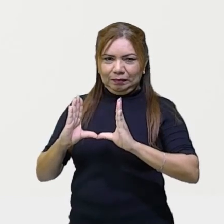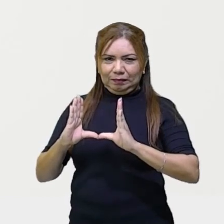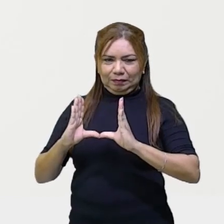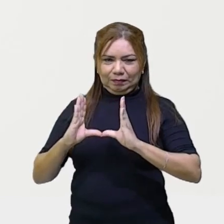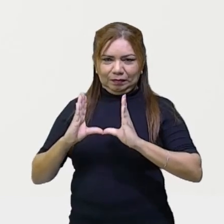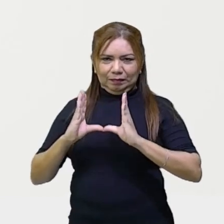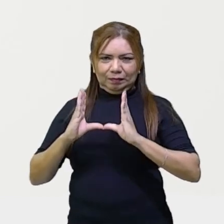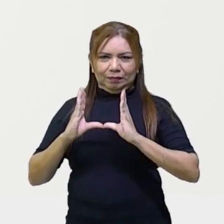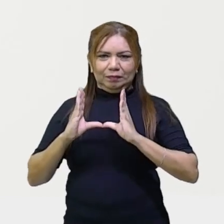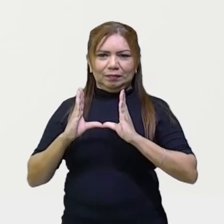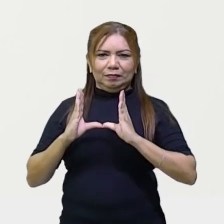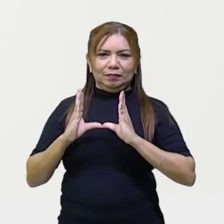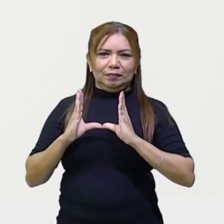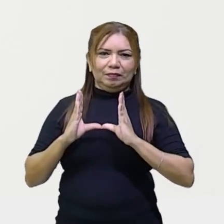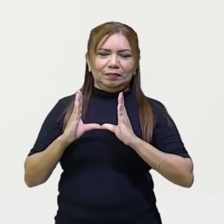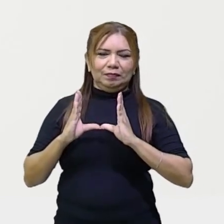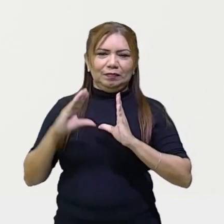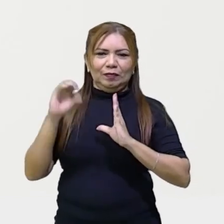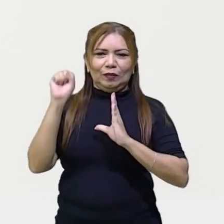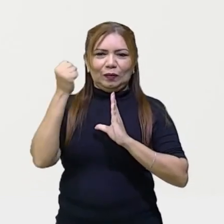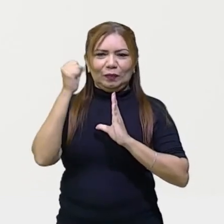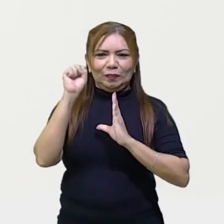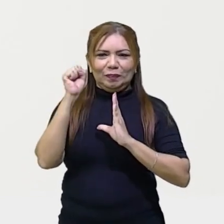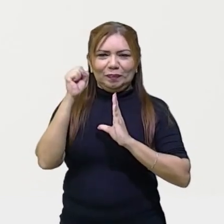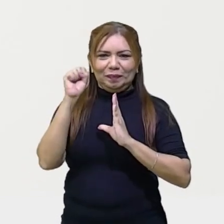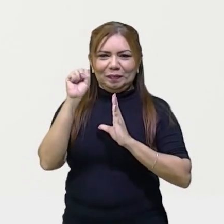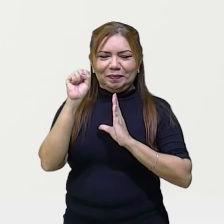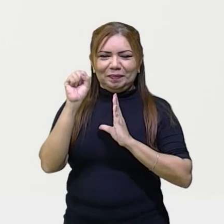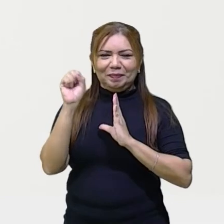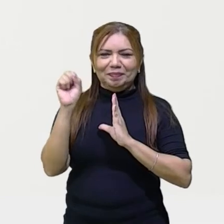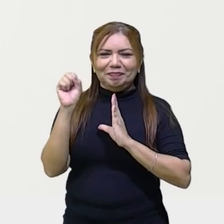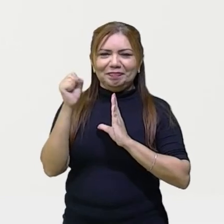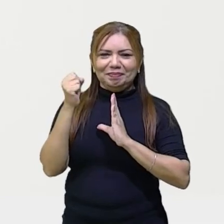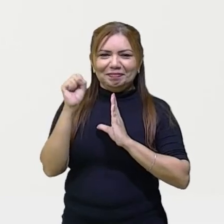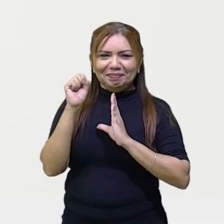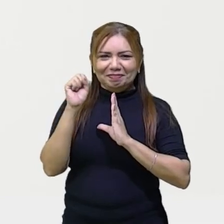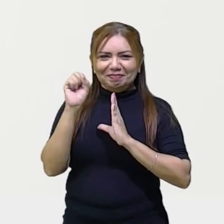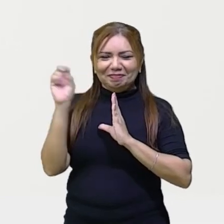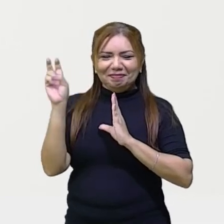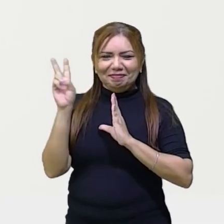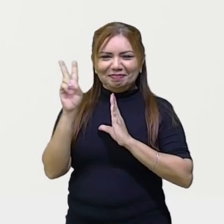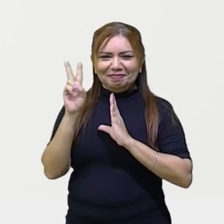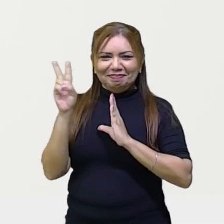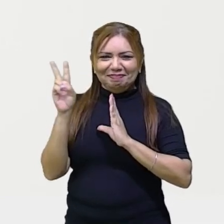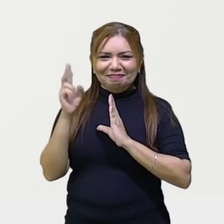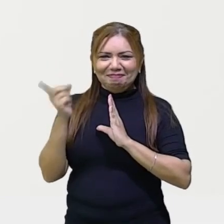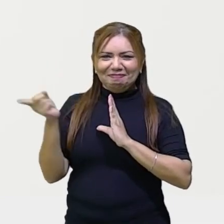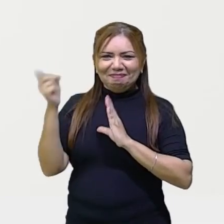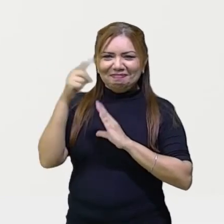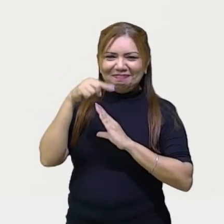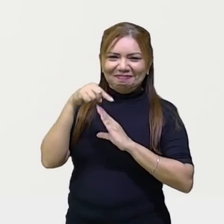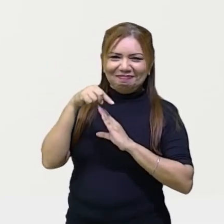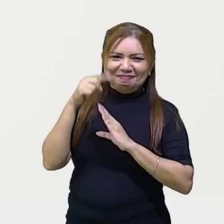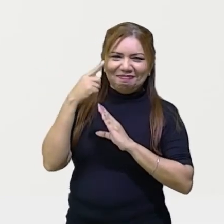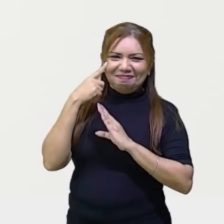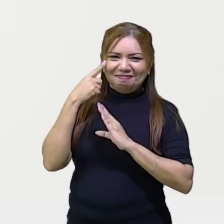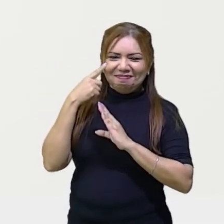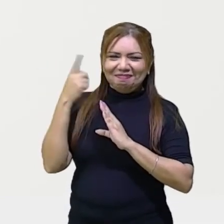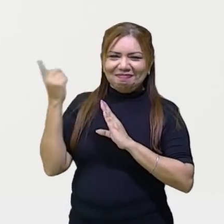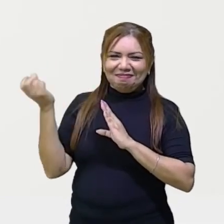188 versus a gente eu estou muito fácil Deixa eu voltar aqui para questão